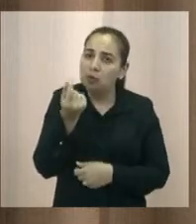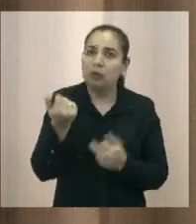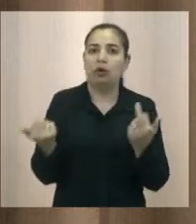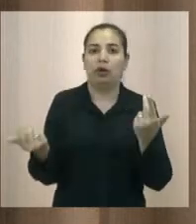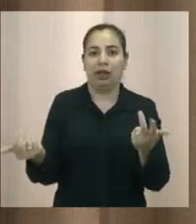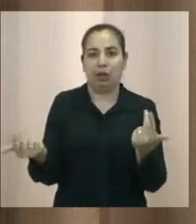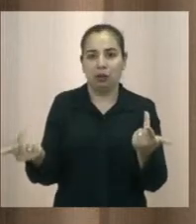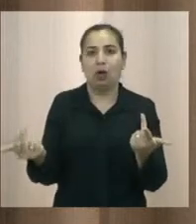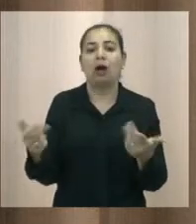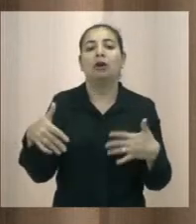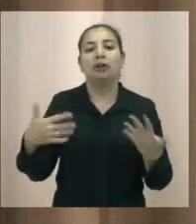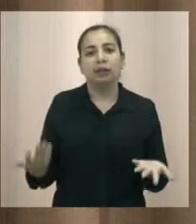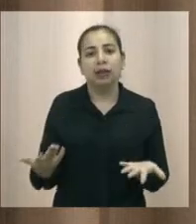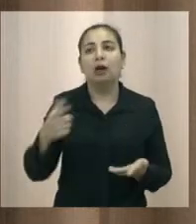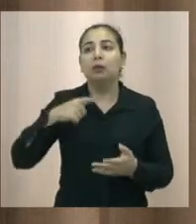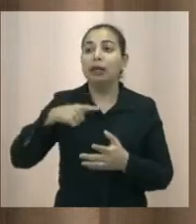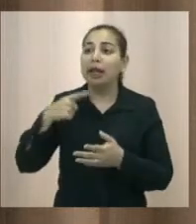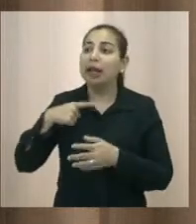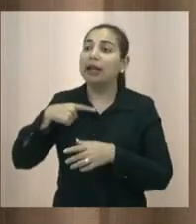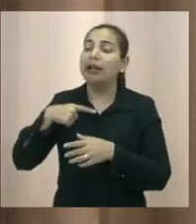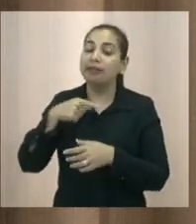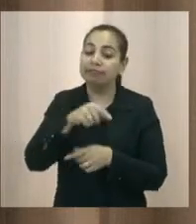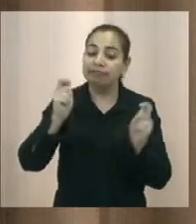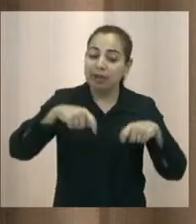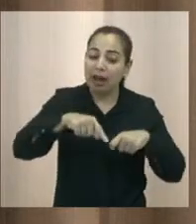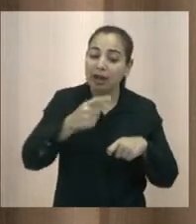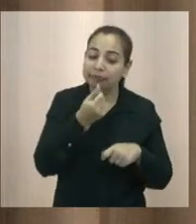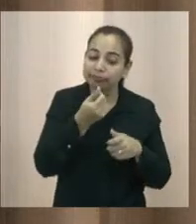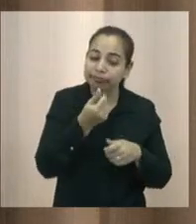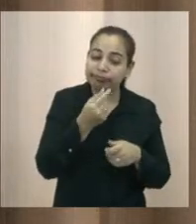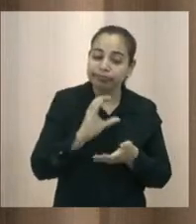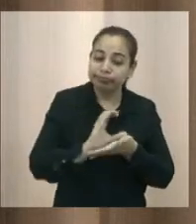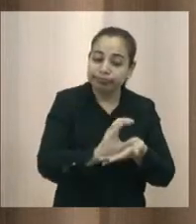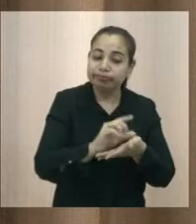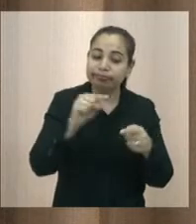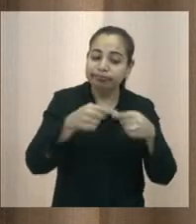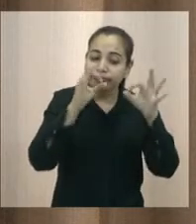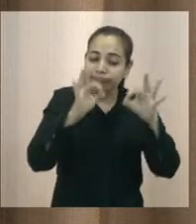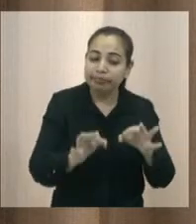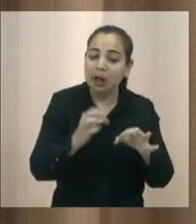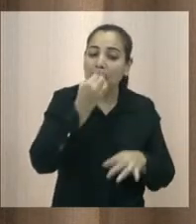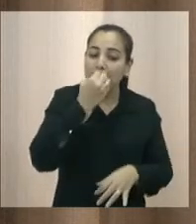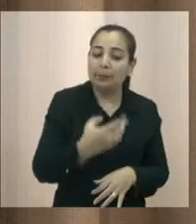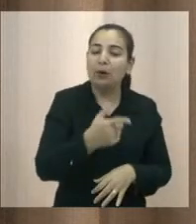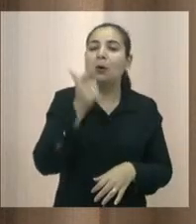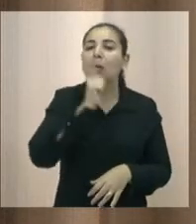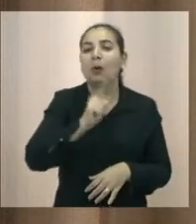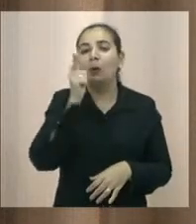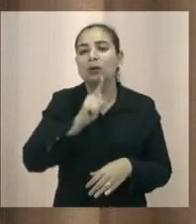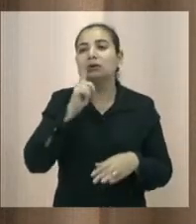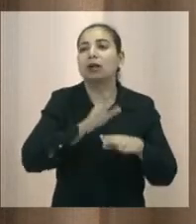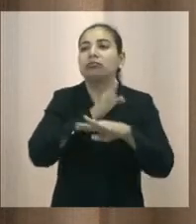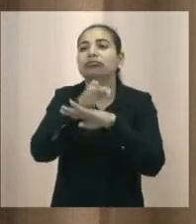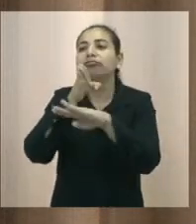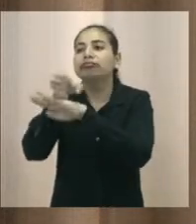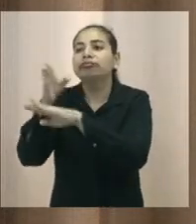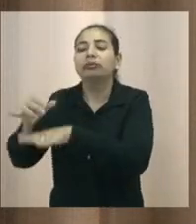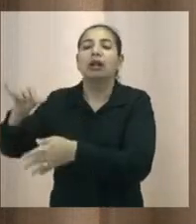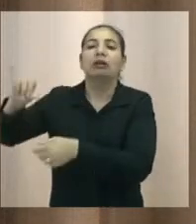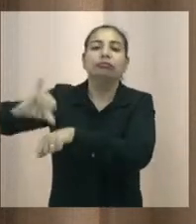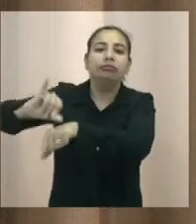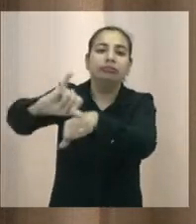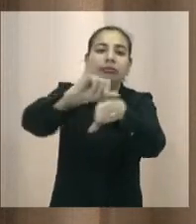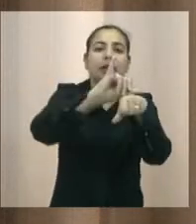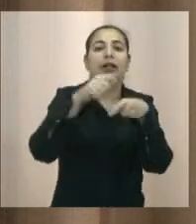que esses 134 municípios que ainda não têm a presença da Defensoria possam contar com a presença da instituição. Como a doutora